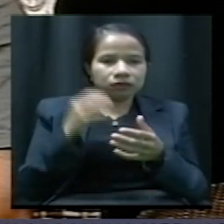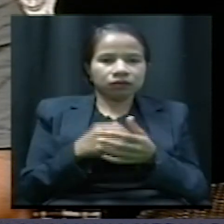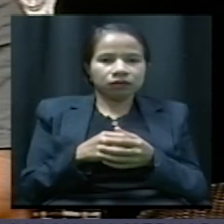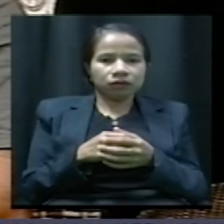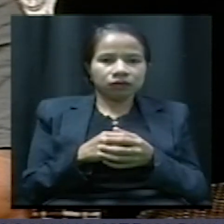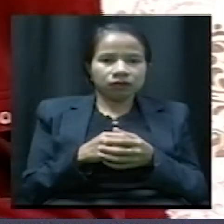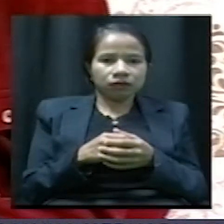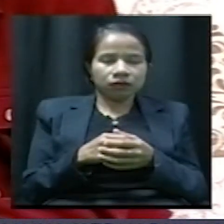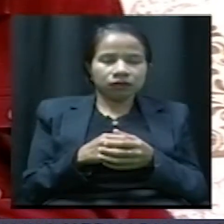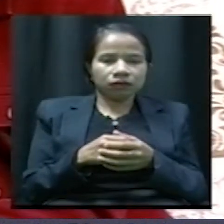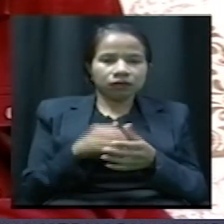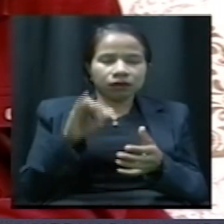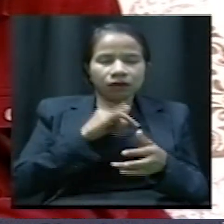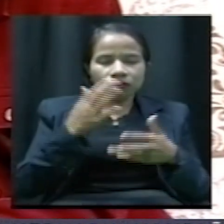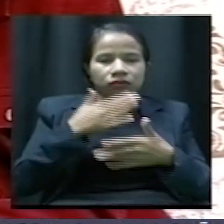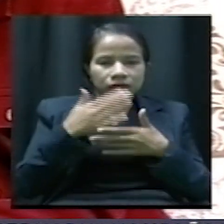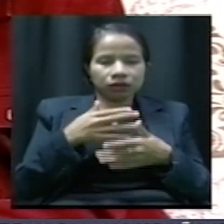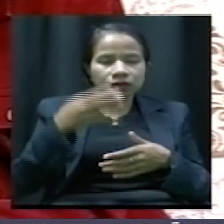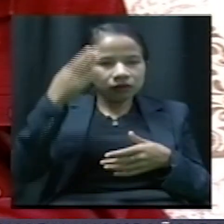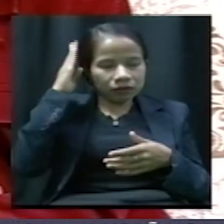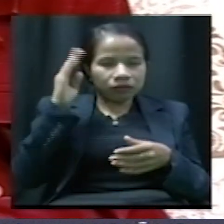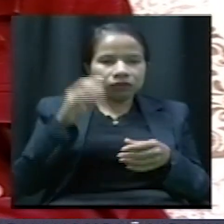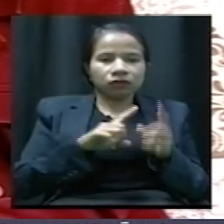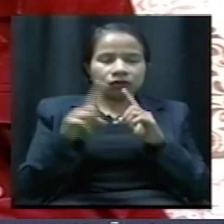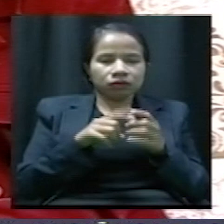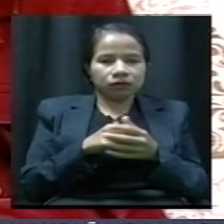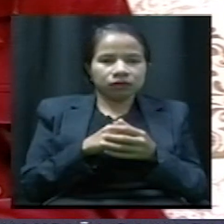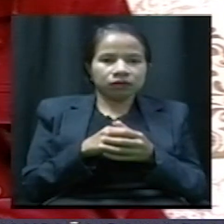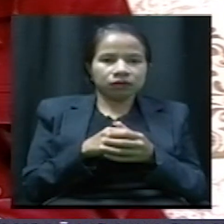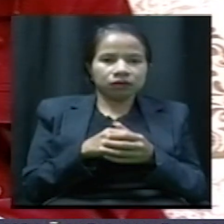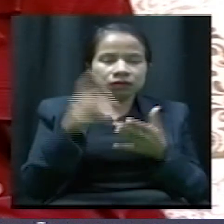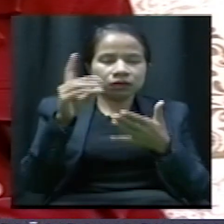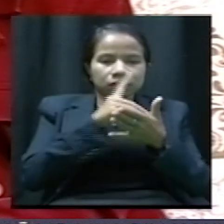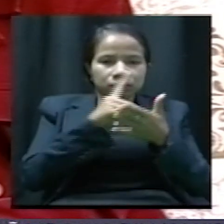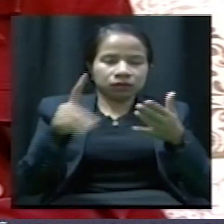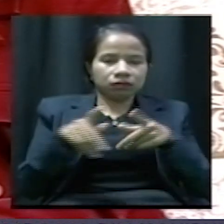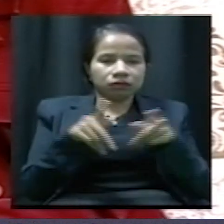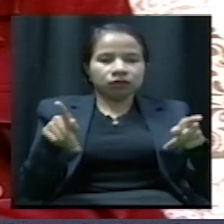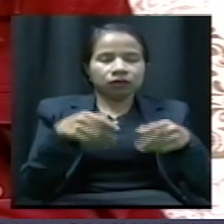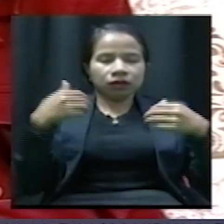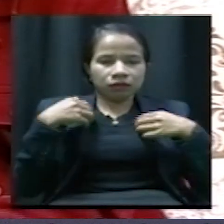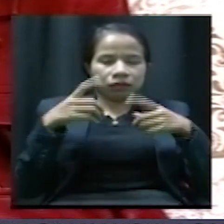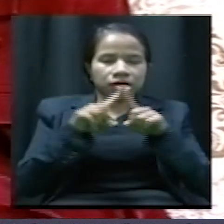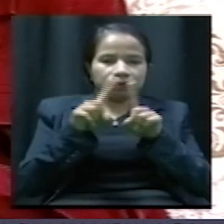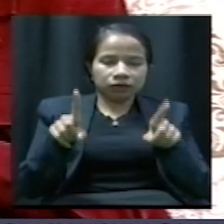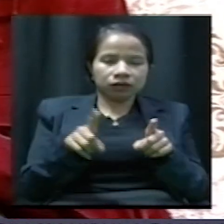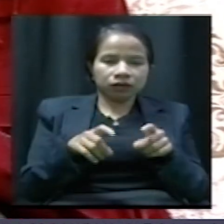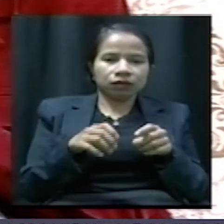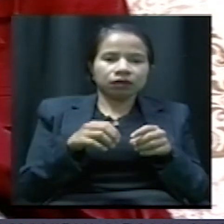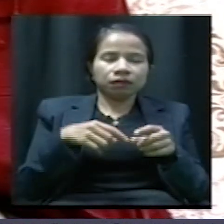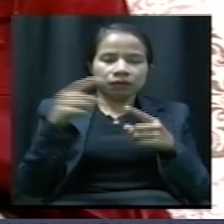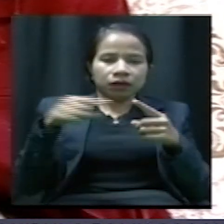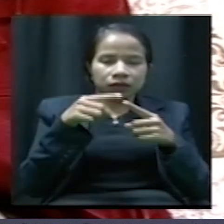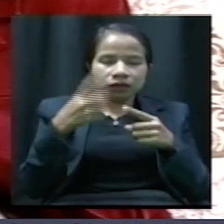Simon Barreto. Hau interessante tebe sita bot sublinya kon ba diskriminasaun positivo ne kala. So i hamos diferensi kon ba menghira